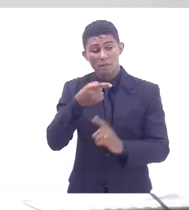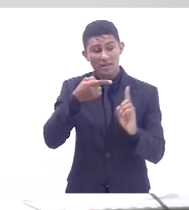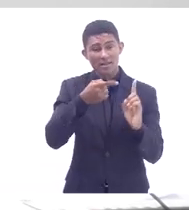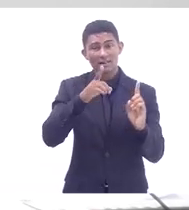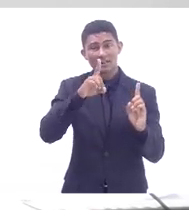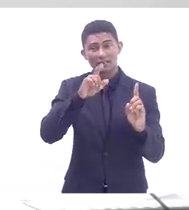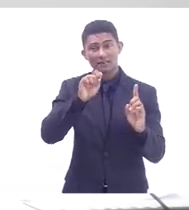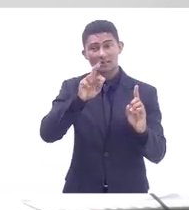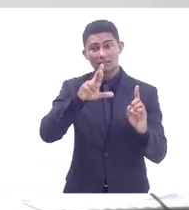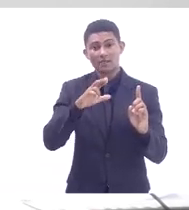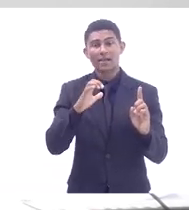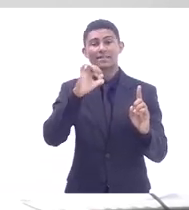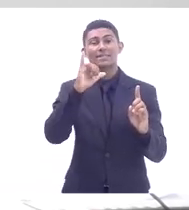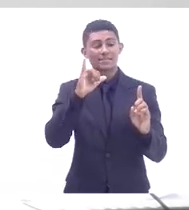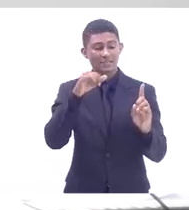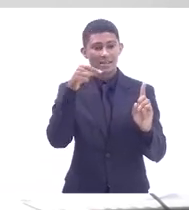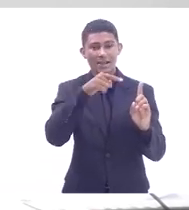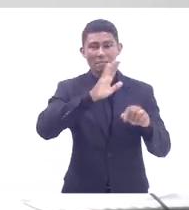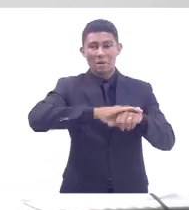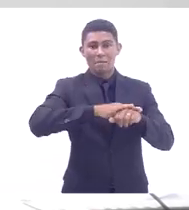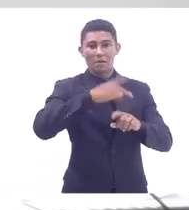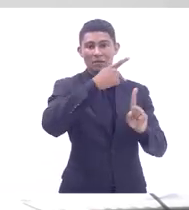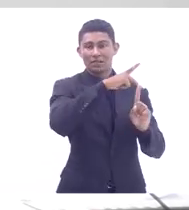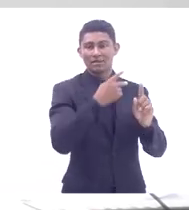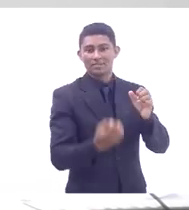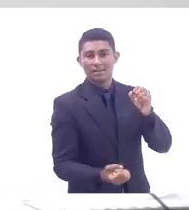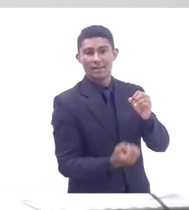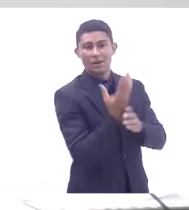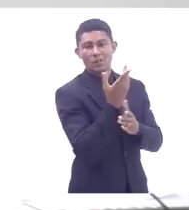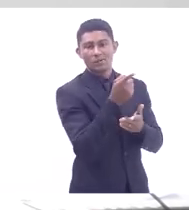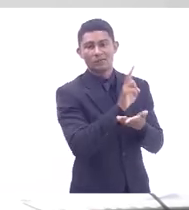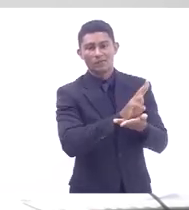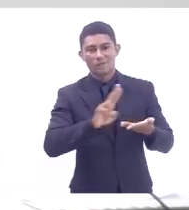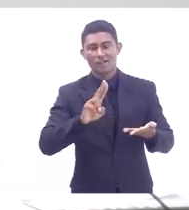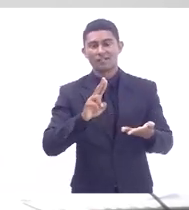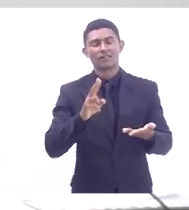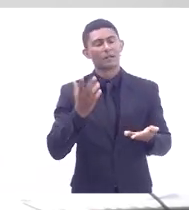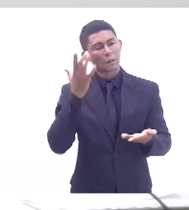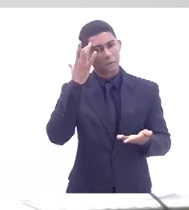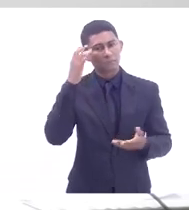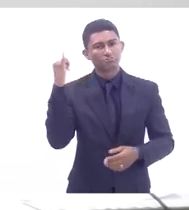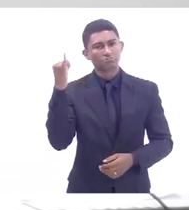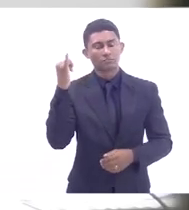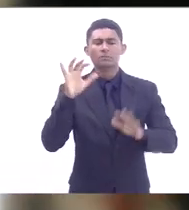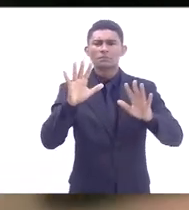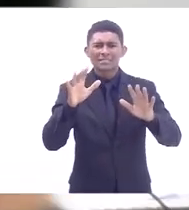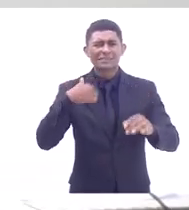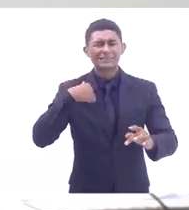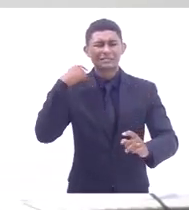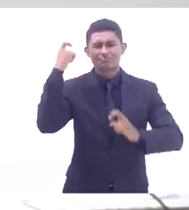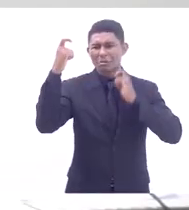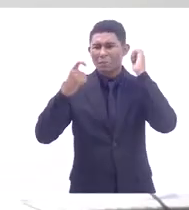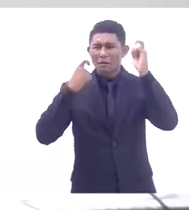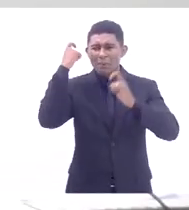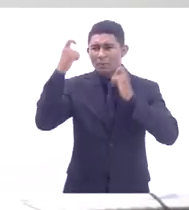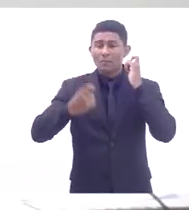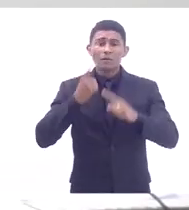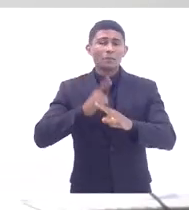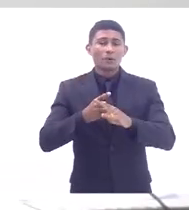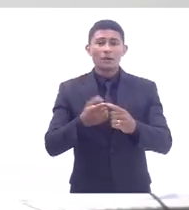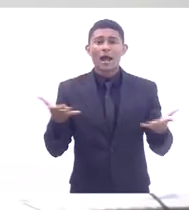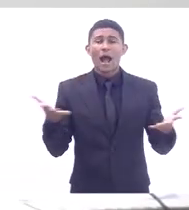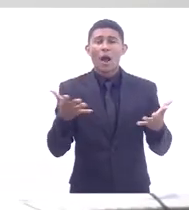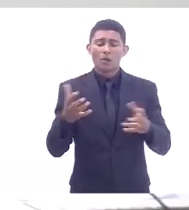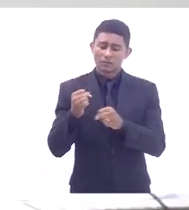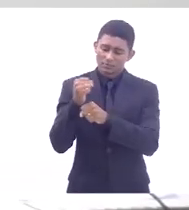seu idealizador não é e acho que além do simbolismo é chega Cê é preocupante que a gente tenha chegado ao centenário de